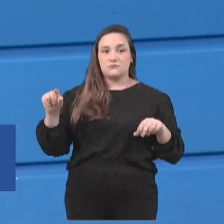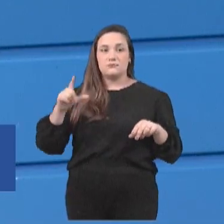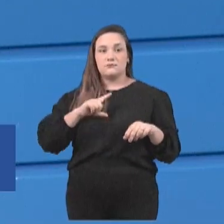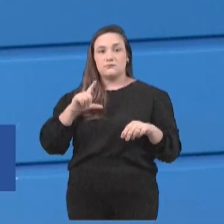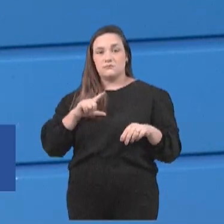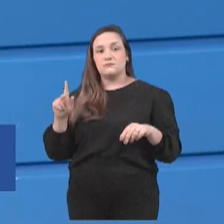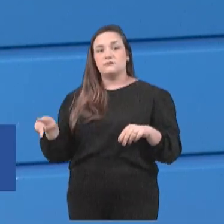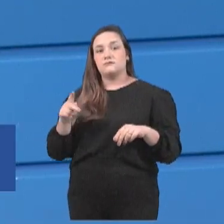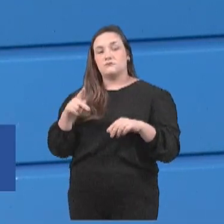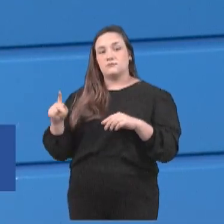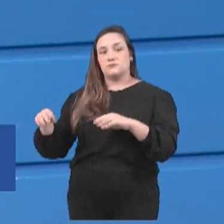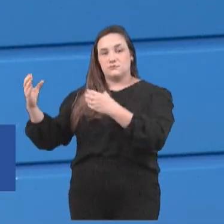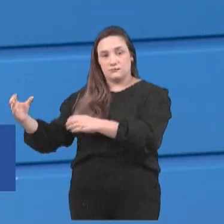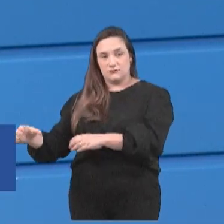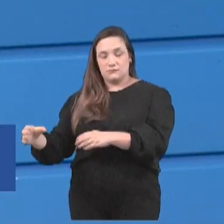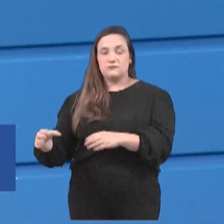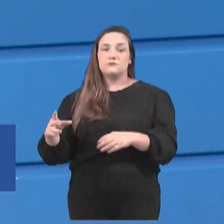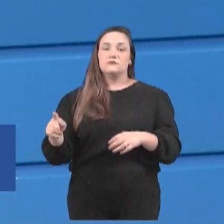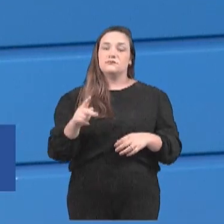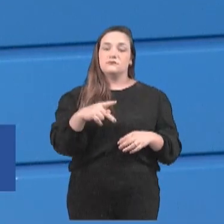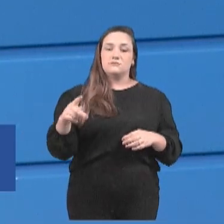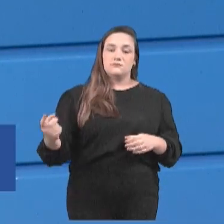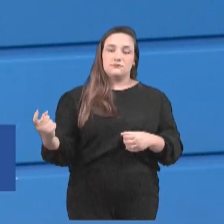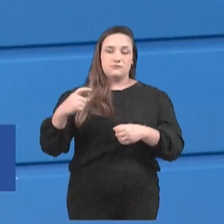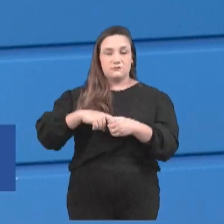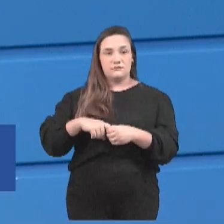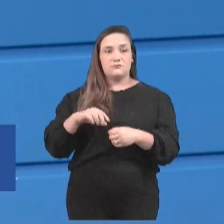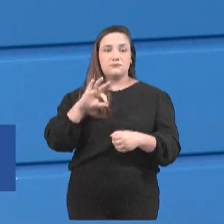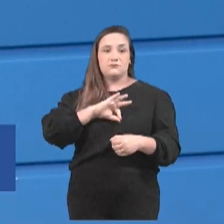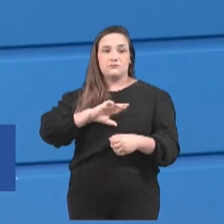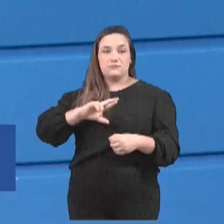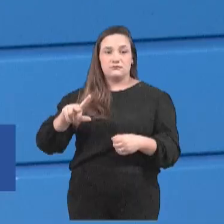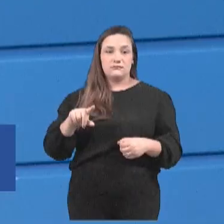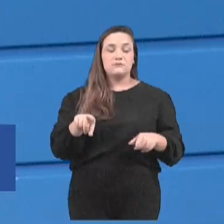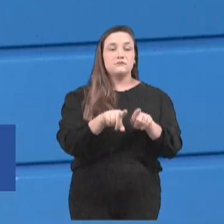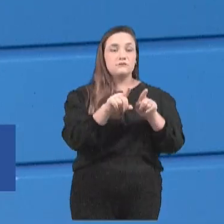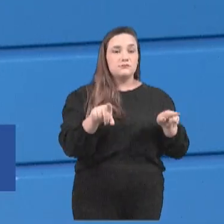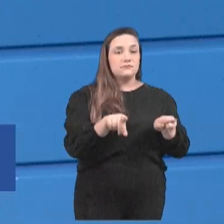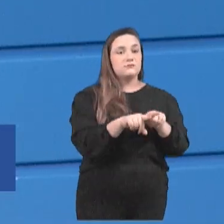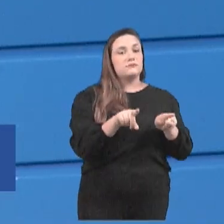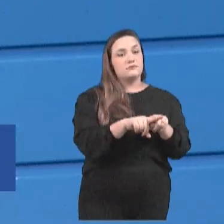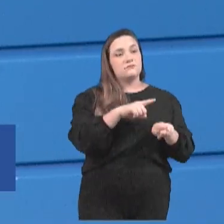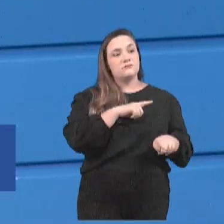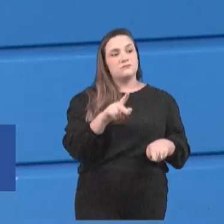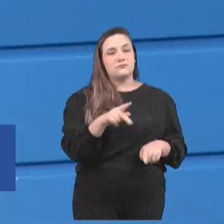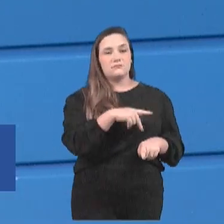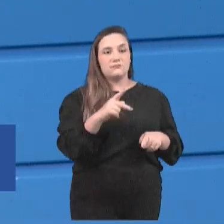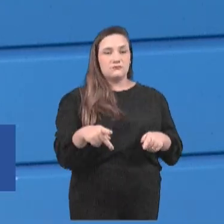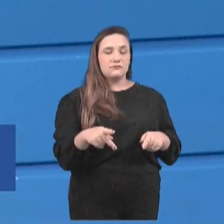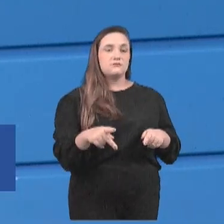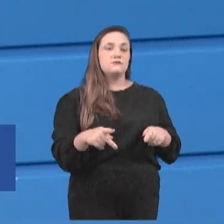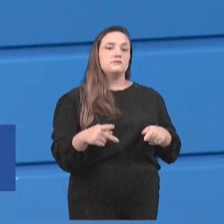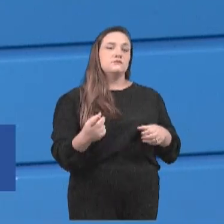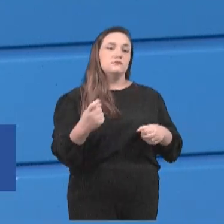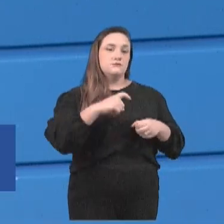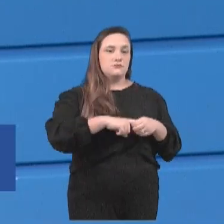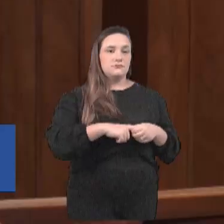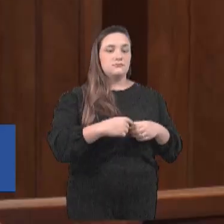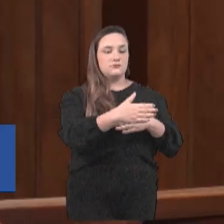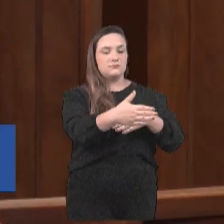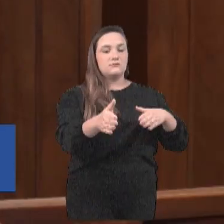professores efetivos com salários, professores contratados com salários diferentes, mas nós temos professor contratado que está na sala, o professor contratado que